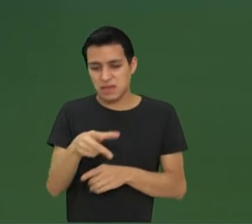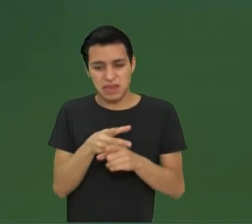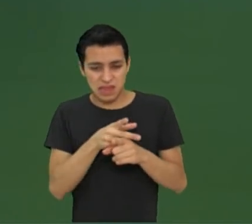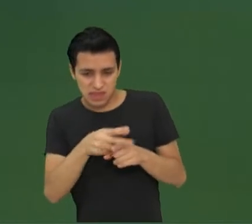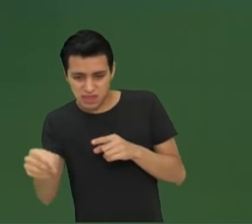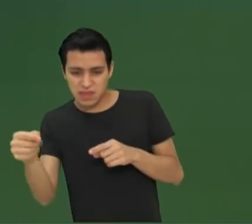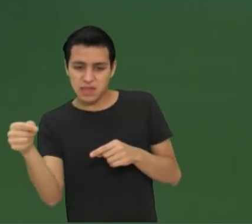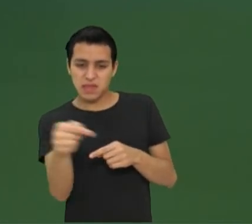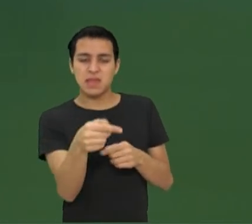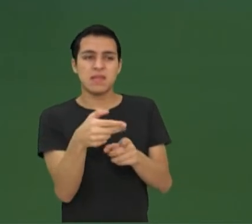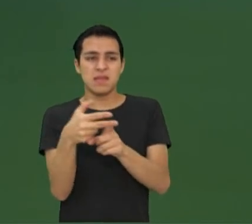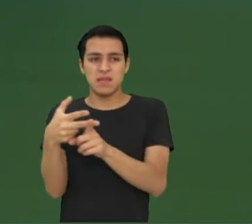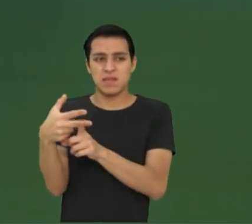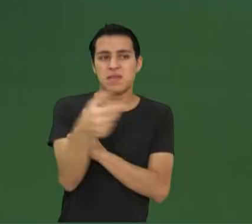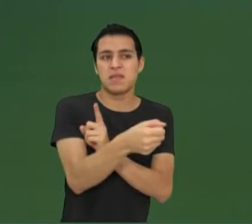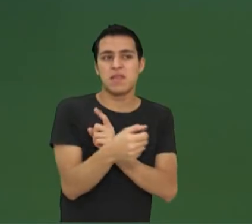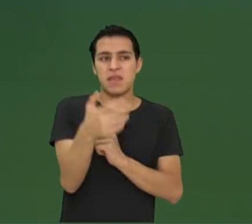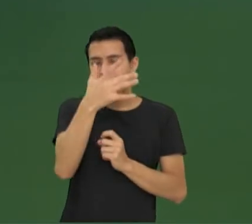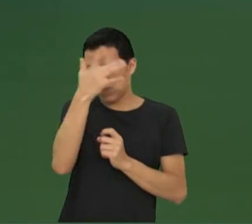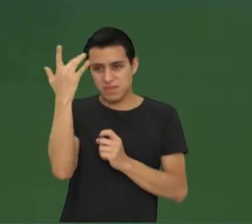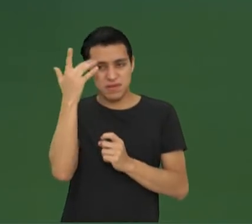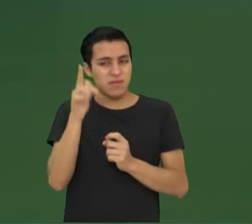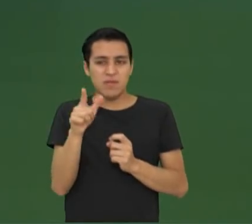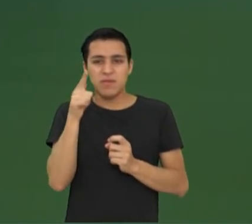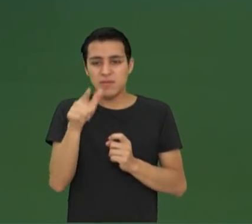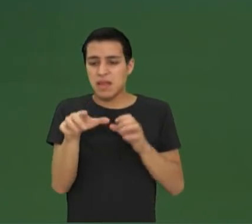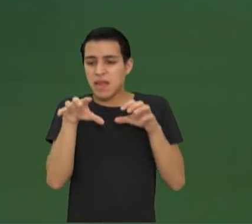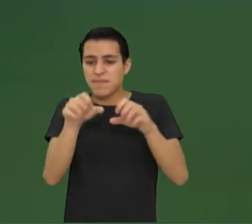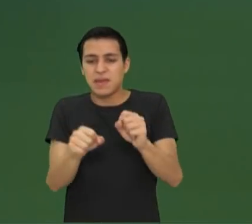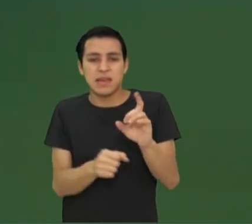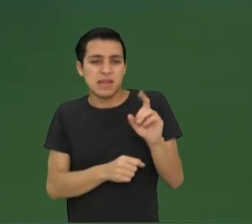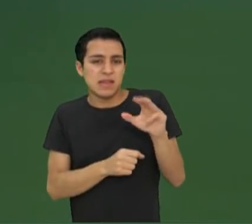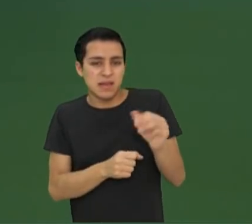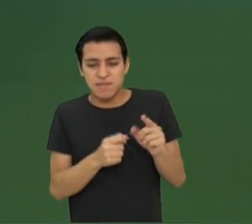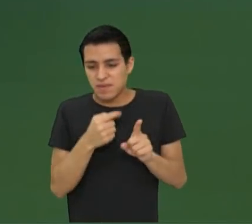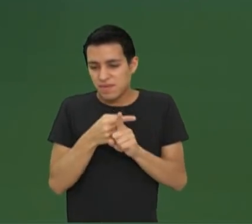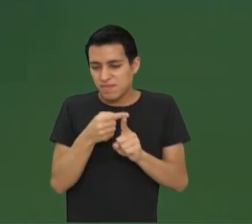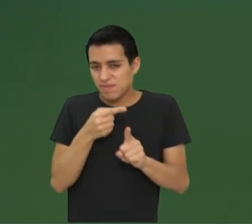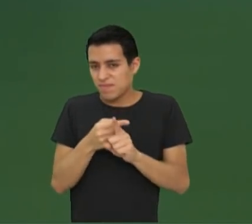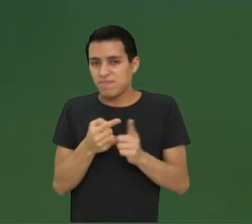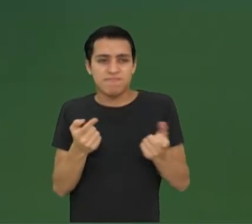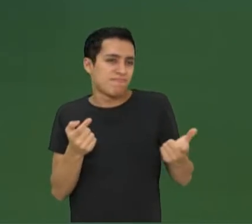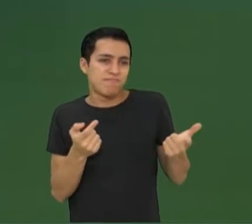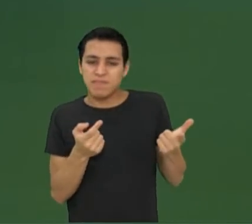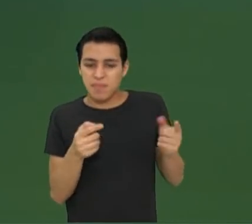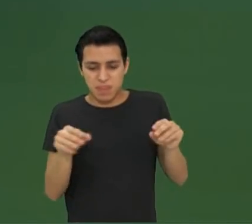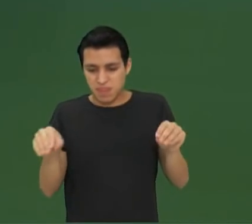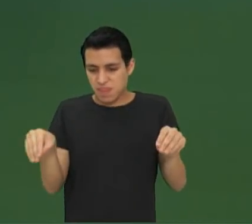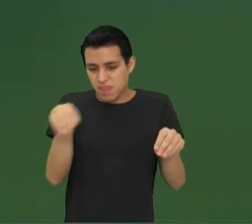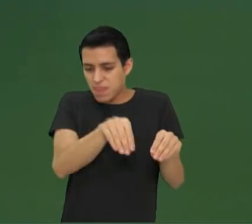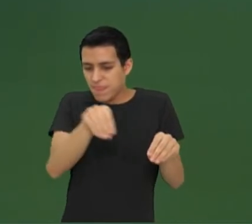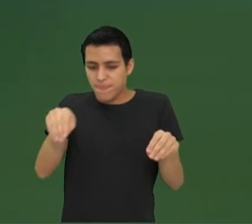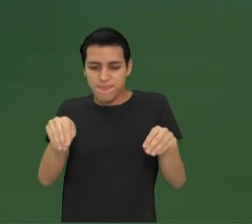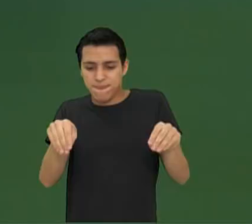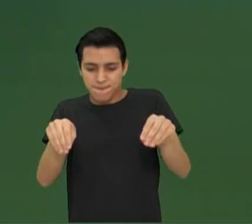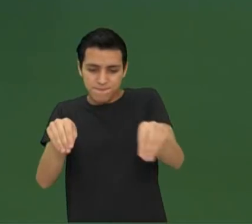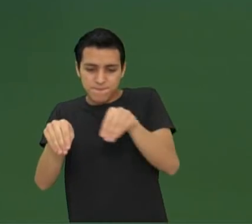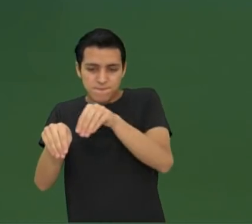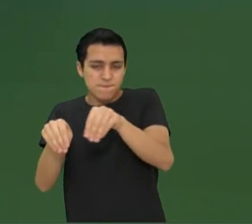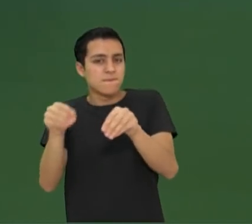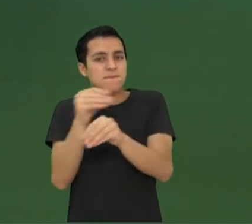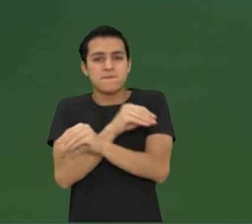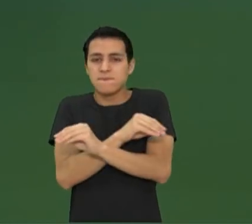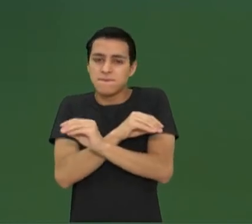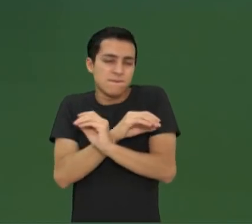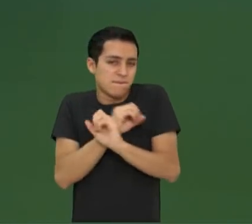e deu checkmate. Nenhuma peça consegue capturar a dama aqui, ó. O bispo não anda para frente, o peão não vai para o lado. Então, é